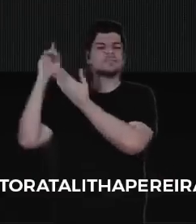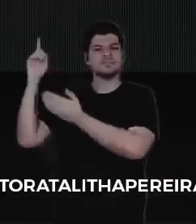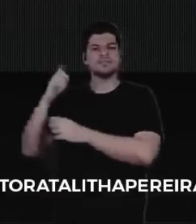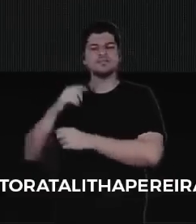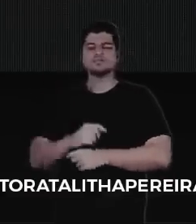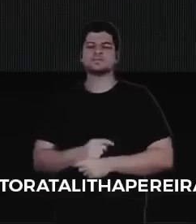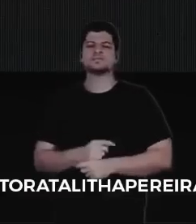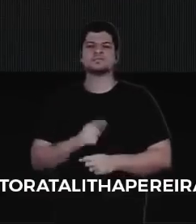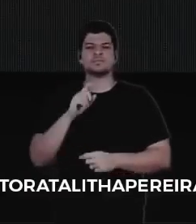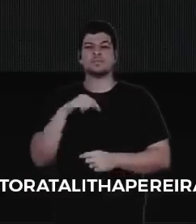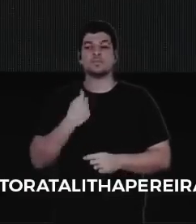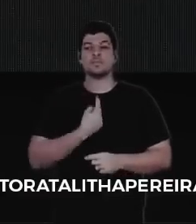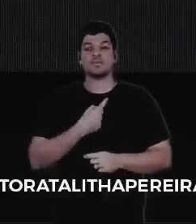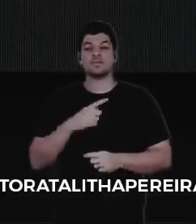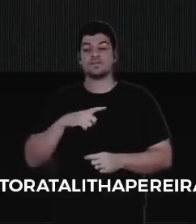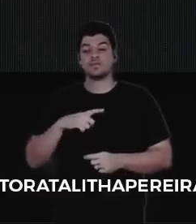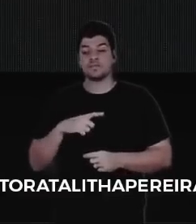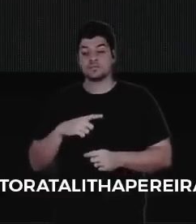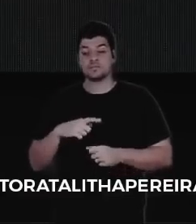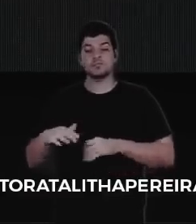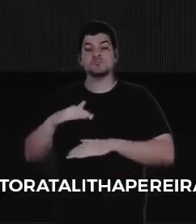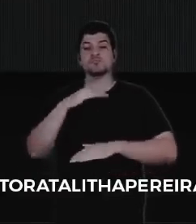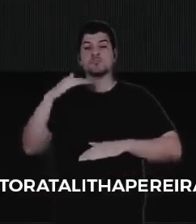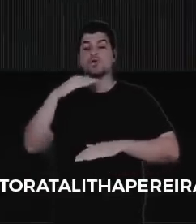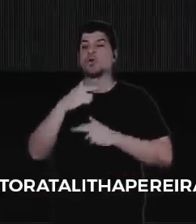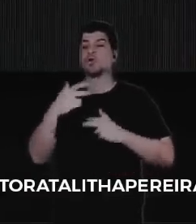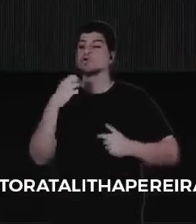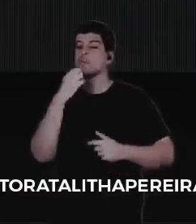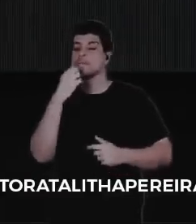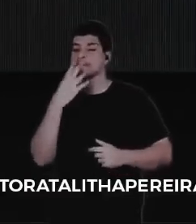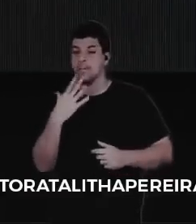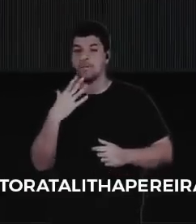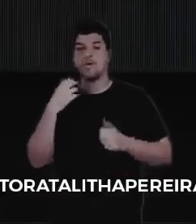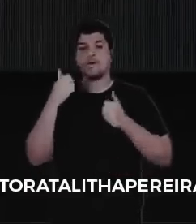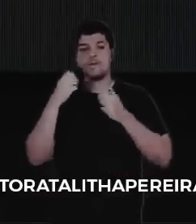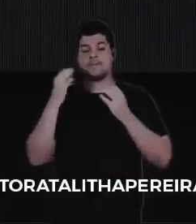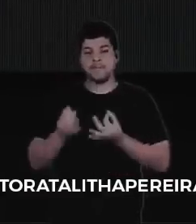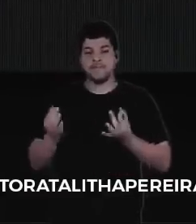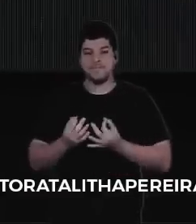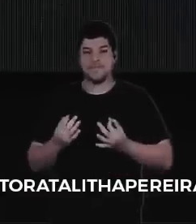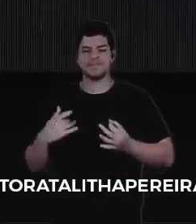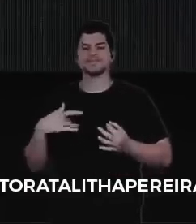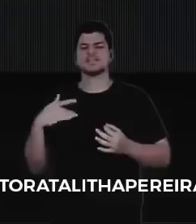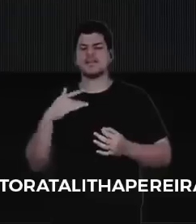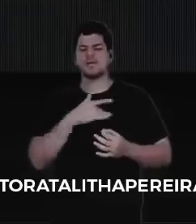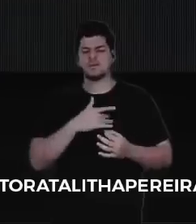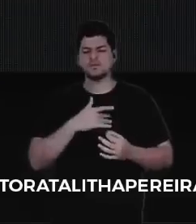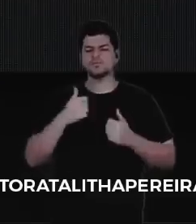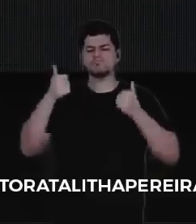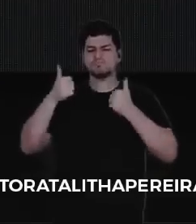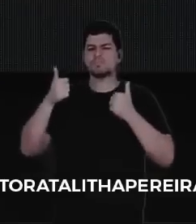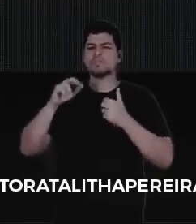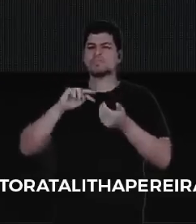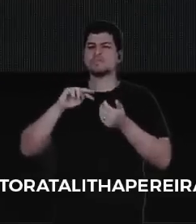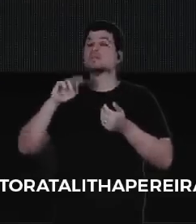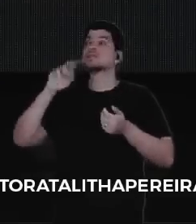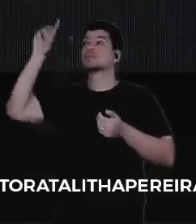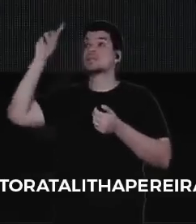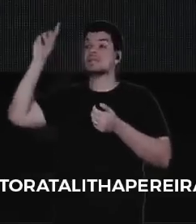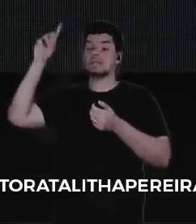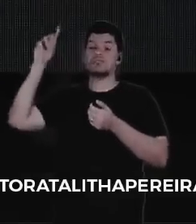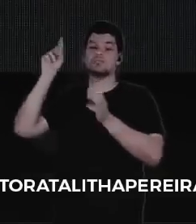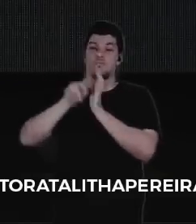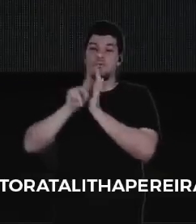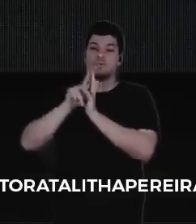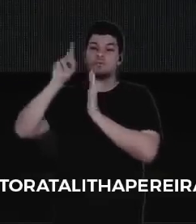Quando a gente se enche daquilo que é bom, que é perfeito, que é puro, que é saudável, que é positivo, ou seja, daquilo que vem do alto, de Deus.